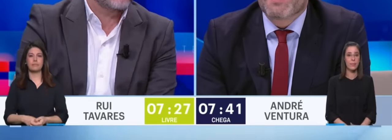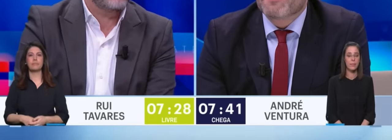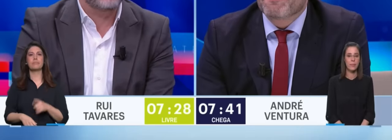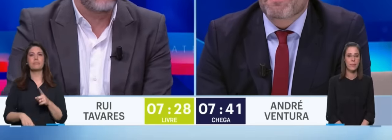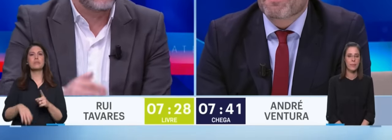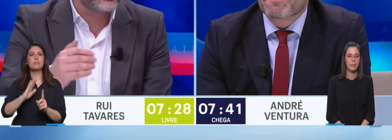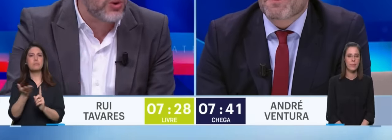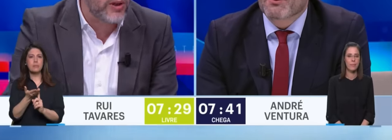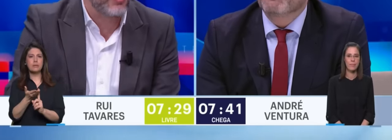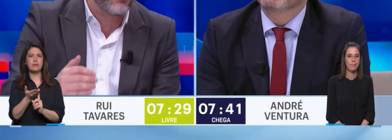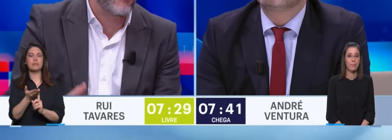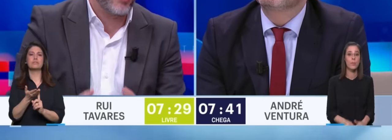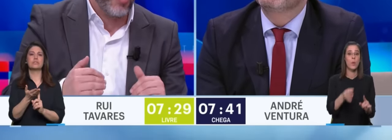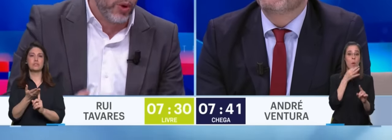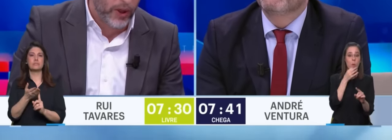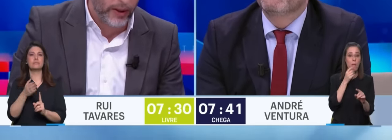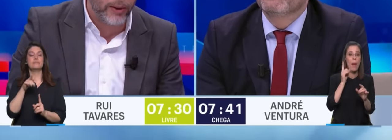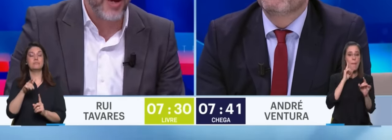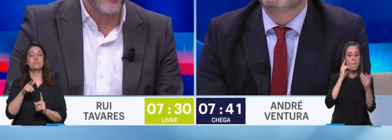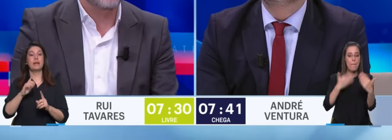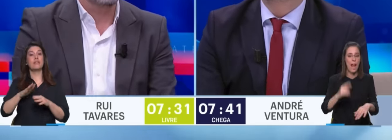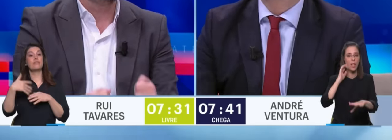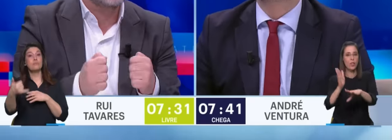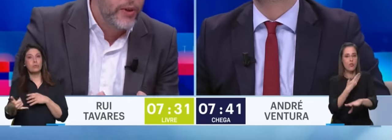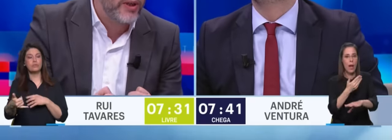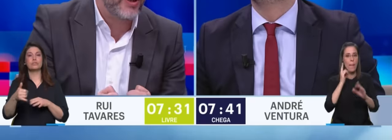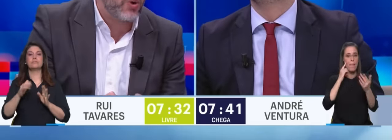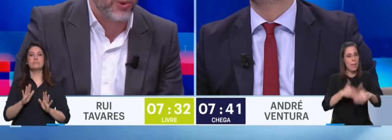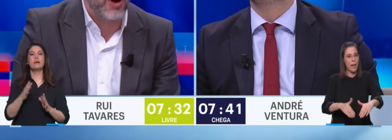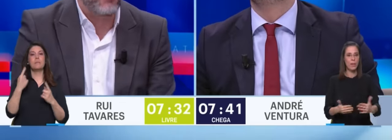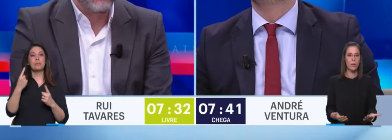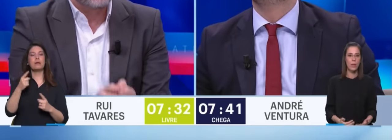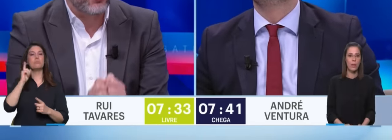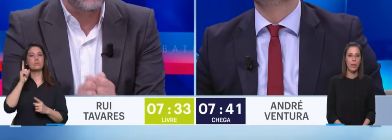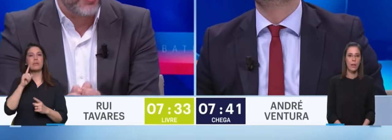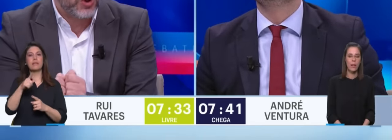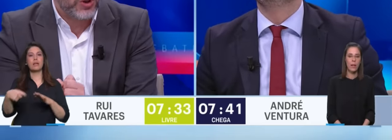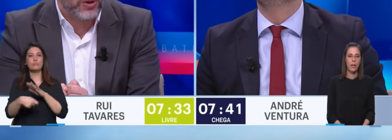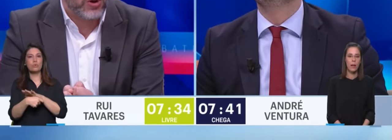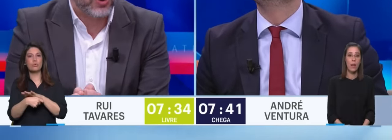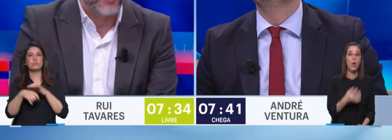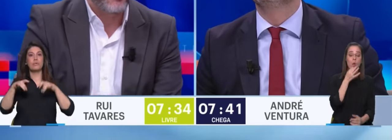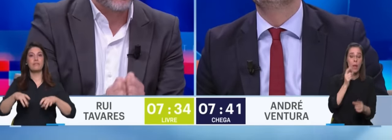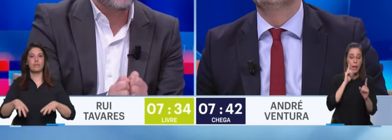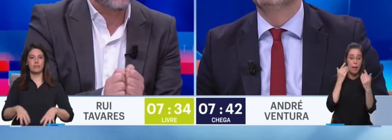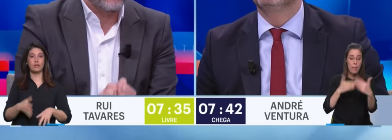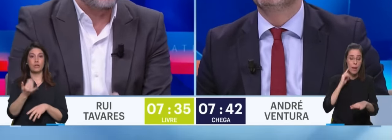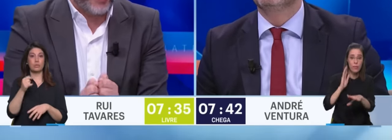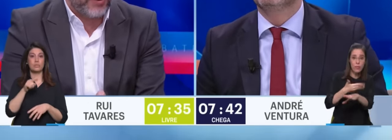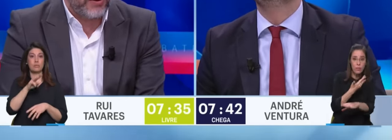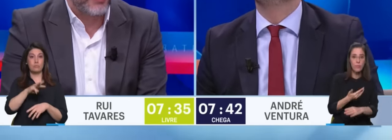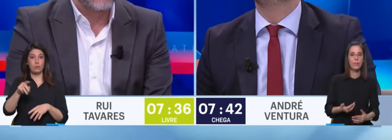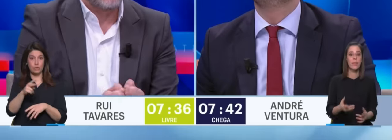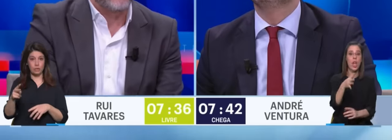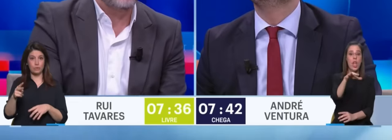penas Ela vem só ajudante o vem montante é como prevenir a corrupção os 12.000 milhões de euros que Portugal